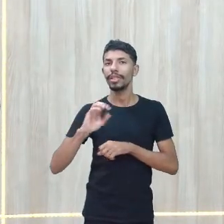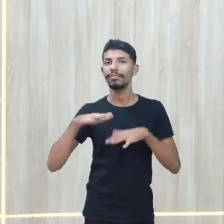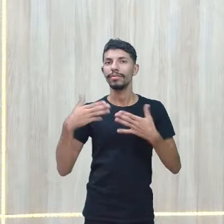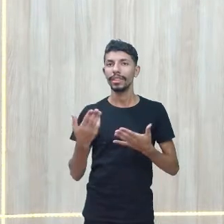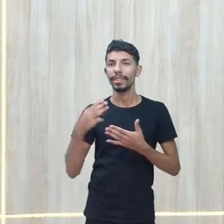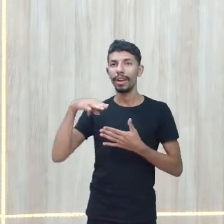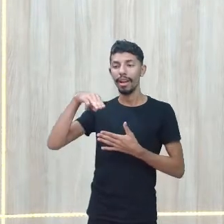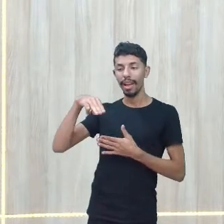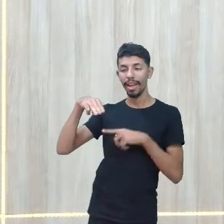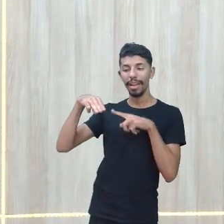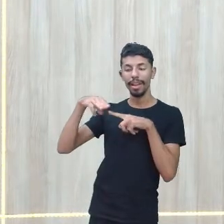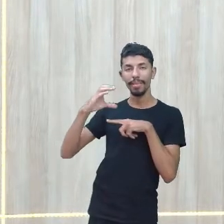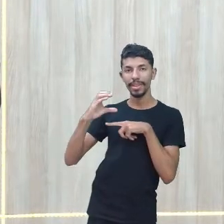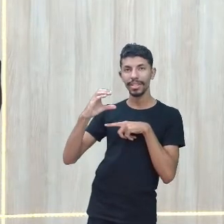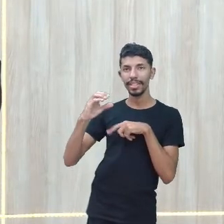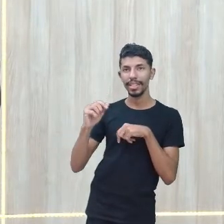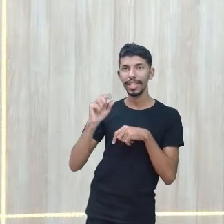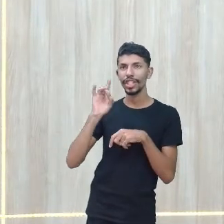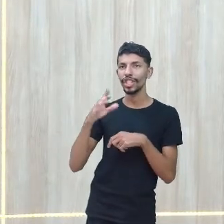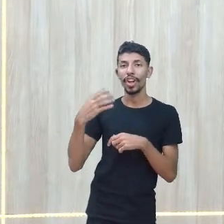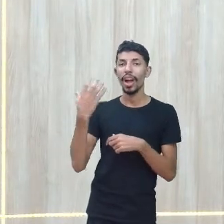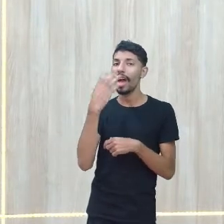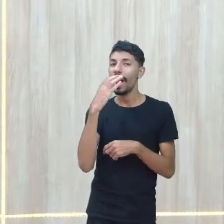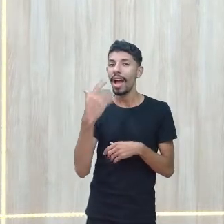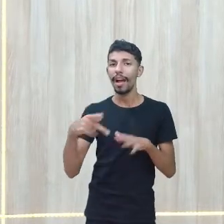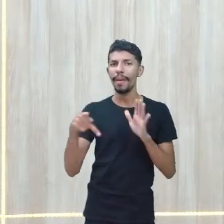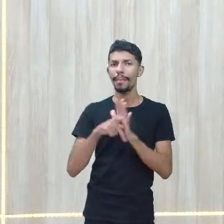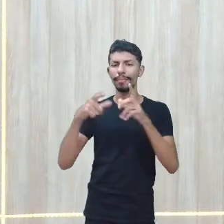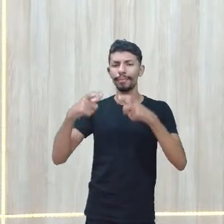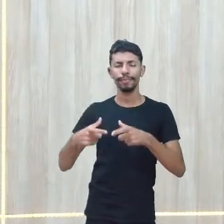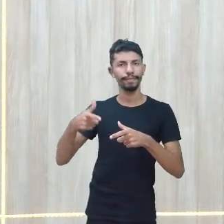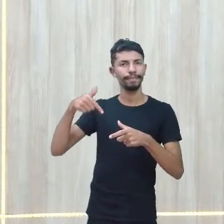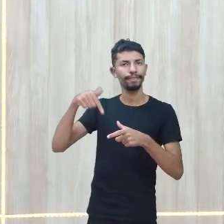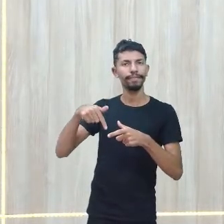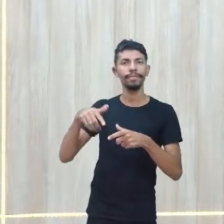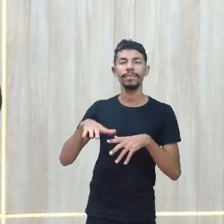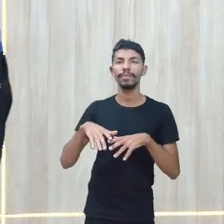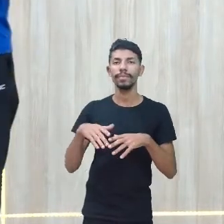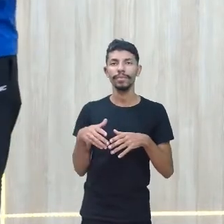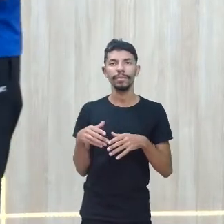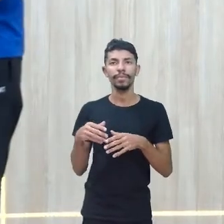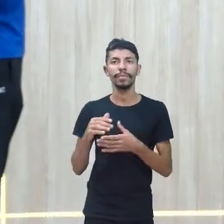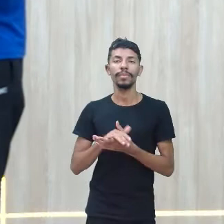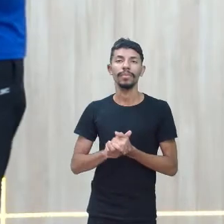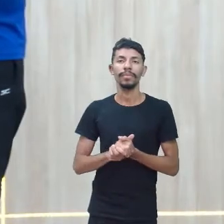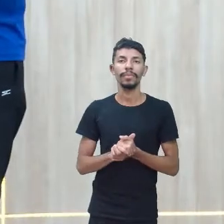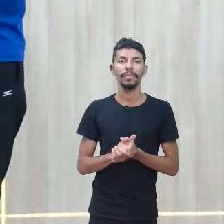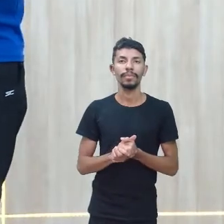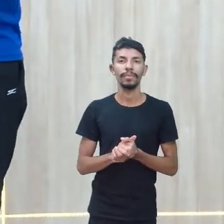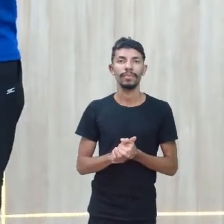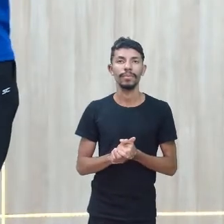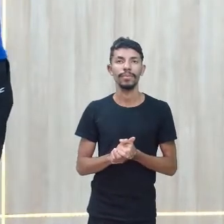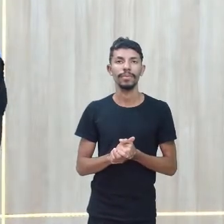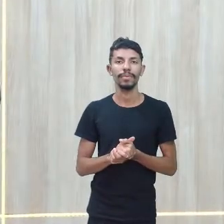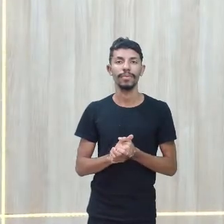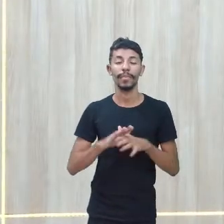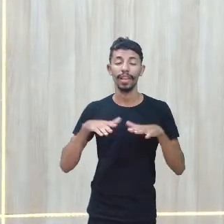eles só cantavam na sua localidade, beleza? E aí a gente passa a ter